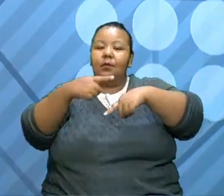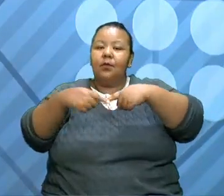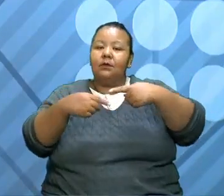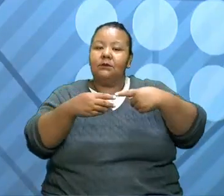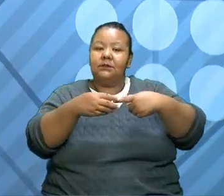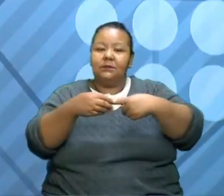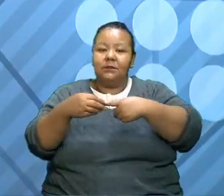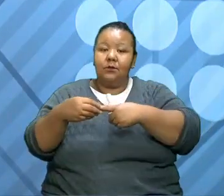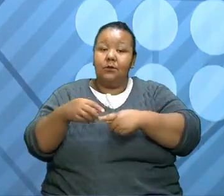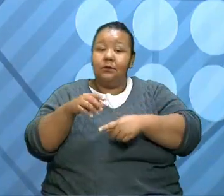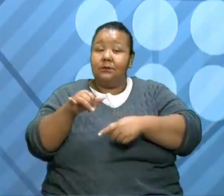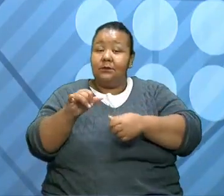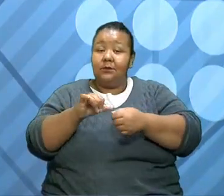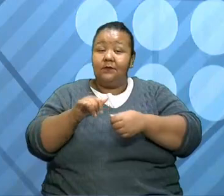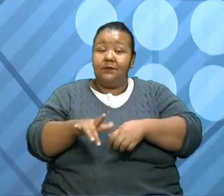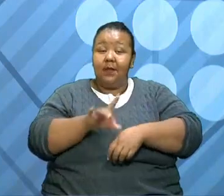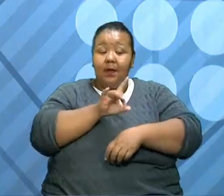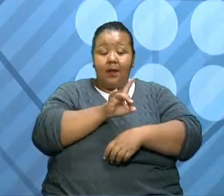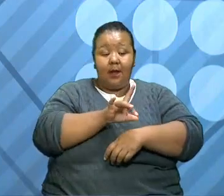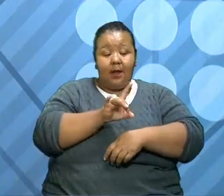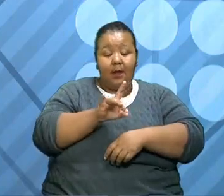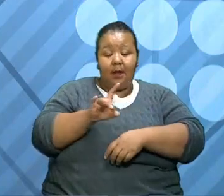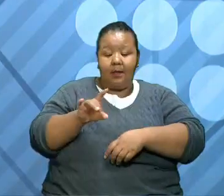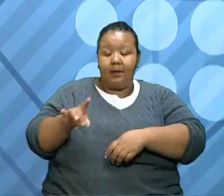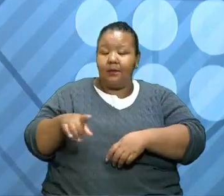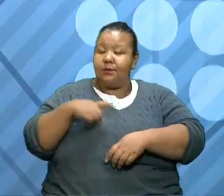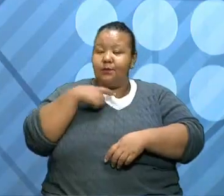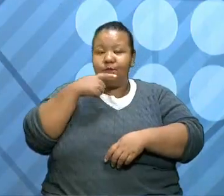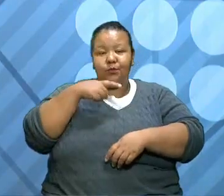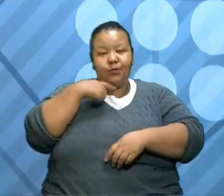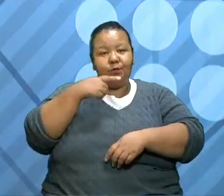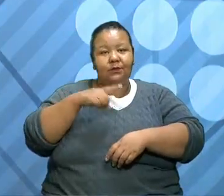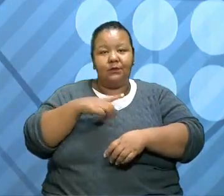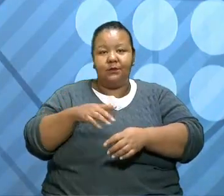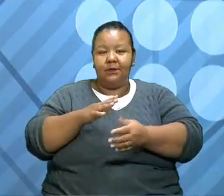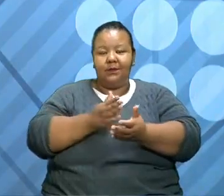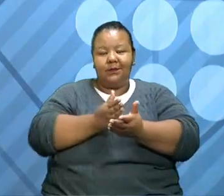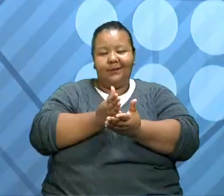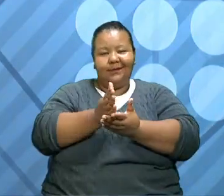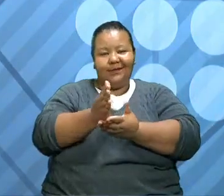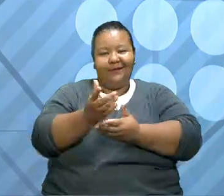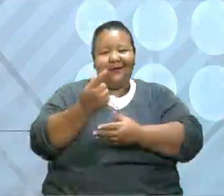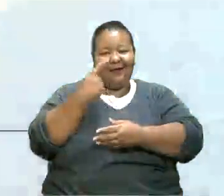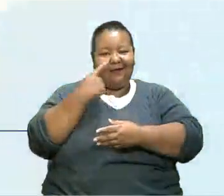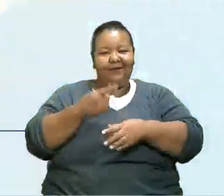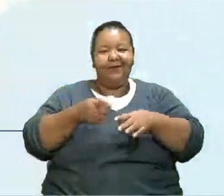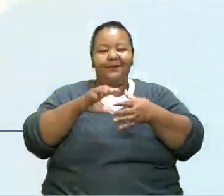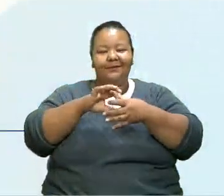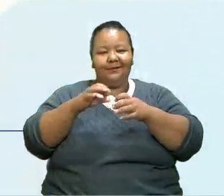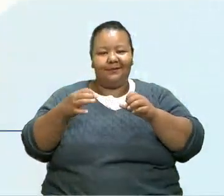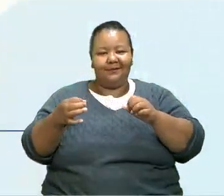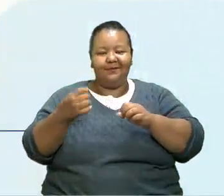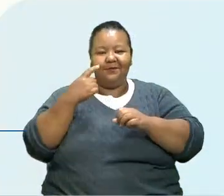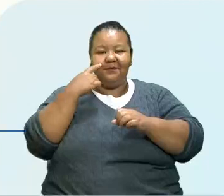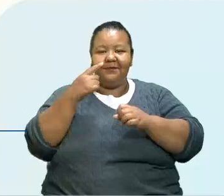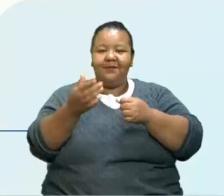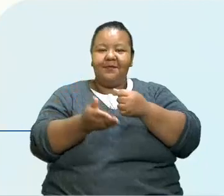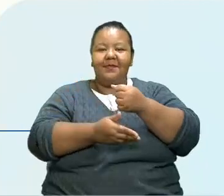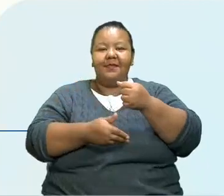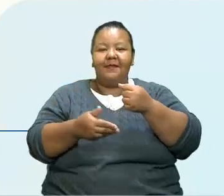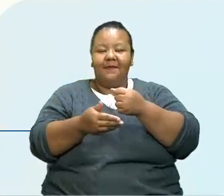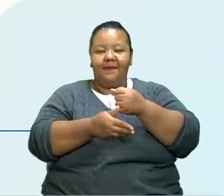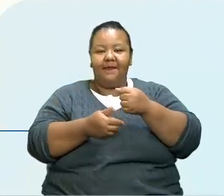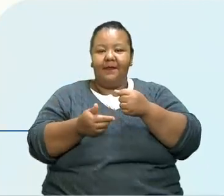se eu não realizar cada uma dessas etapas, eu não consigo ir para a direção. Então, vamos contextualizar para pegar a nossa base?